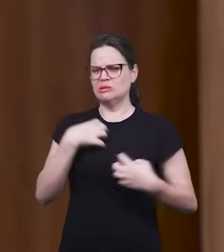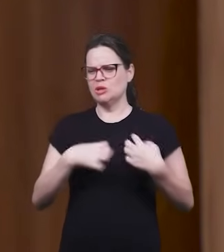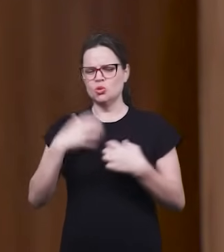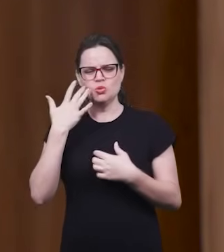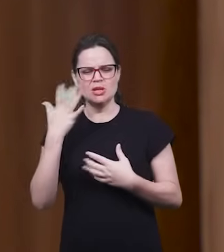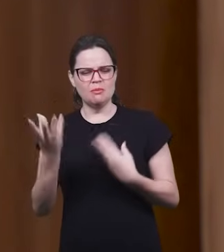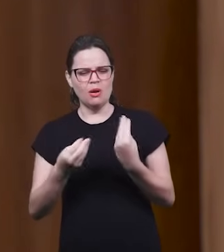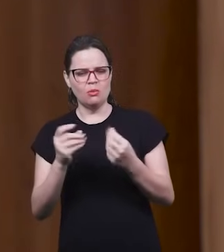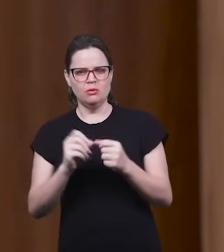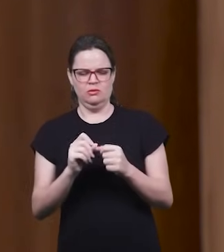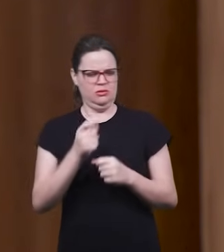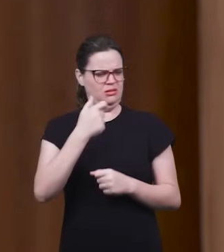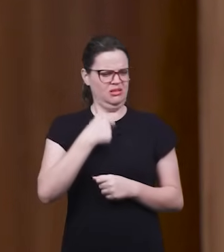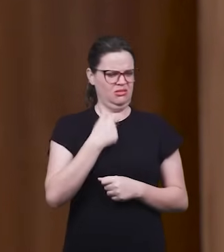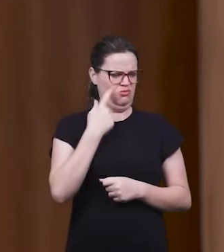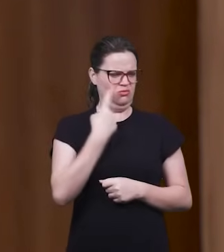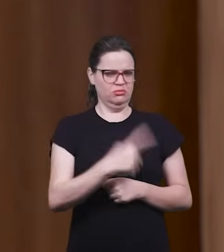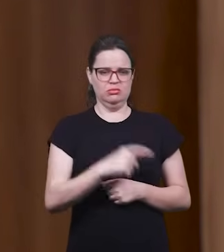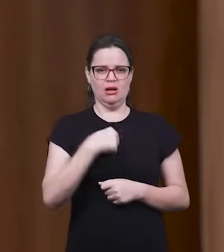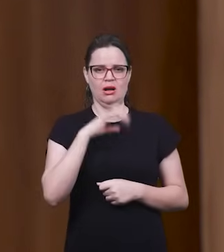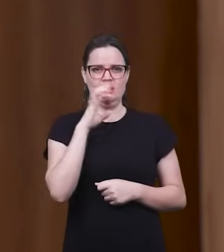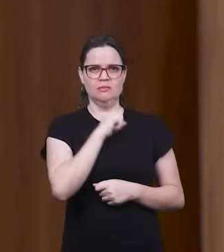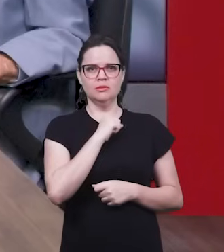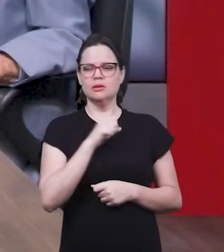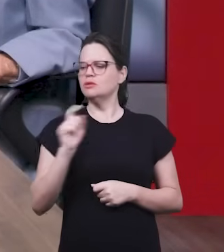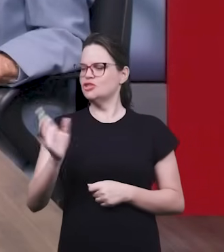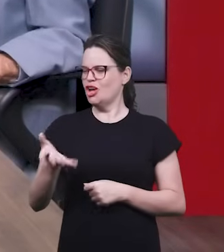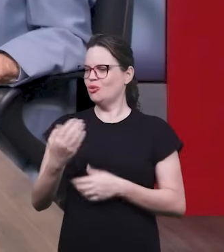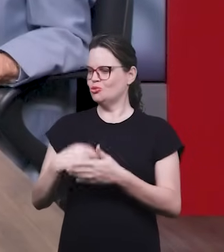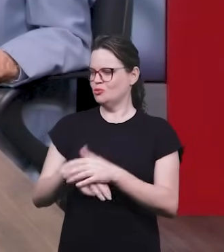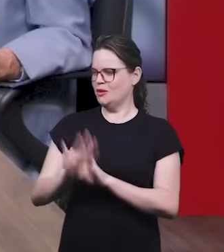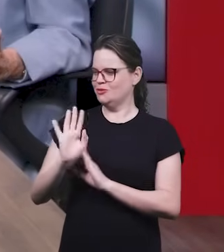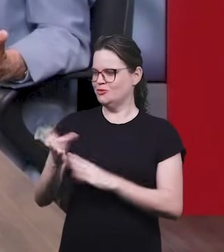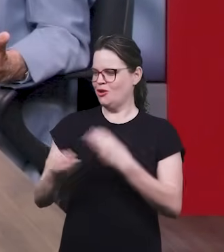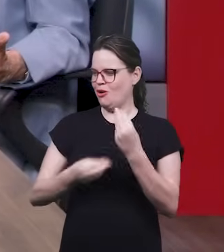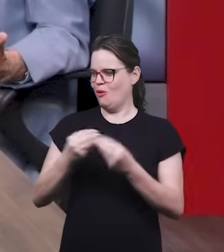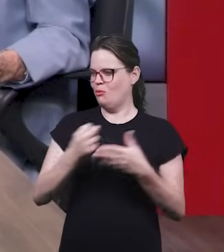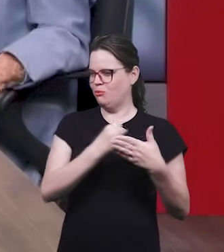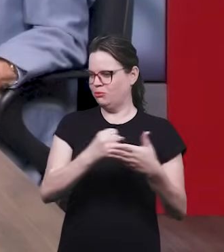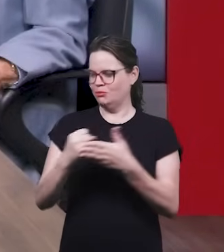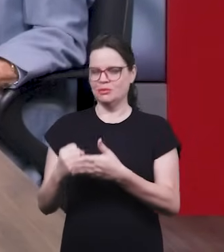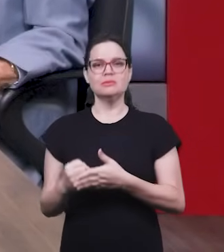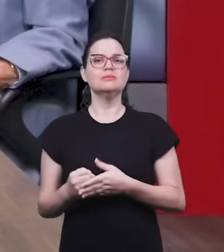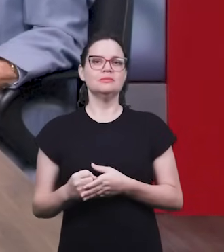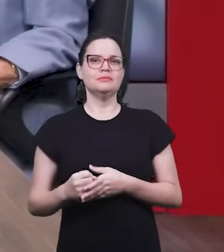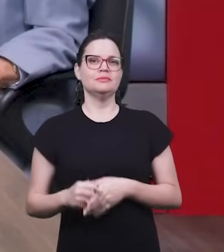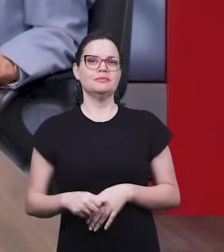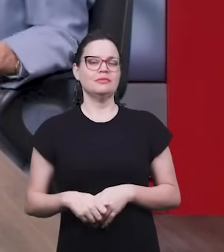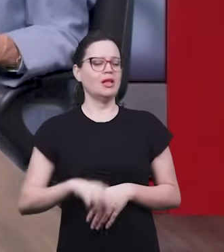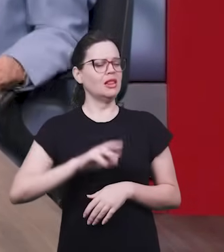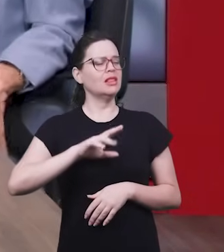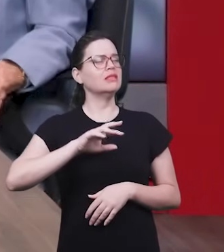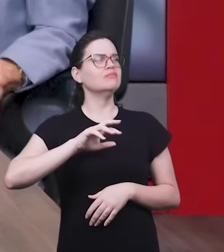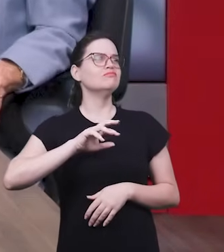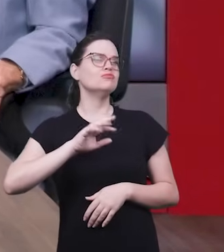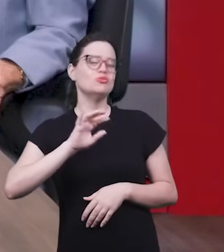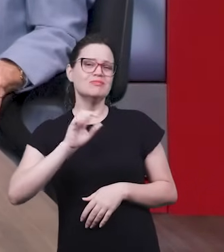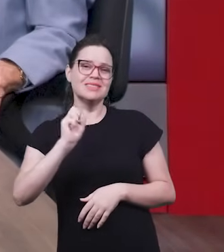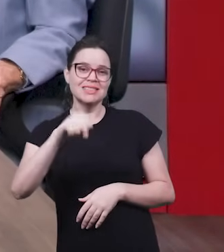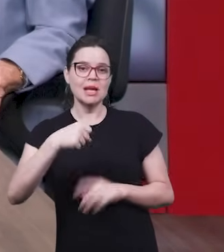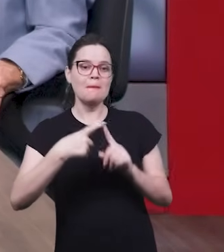fazer, não tinha esse negócio. Chegou um ponto... Já estava muito acostumado a lidar com o público, né, público, pastor? Público, e não é só